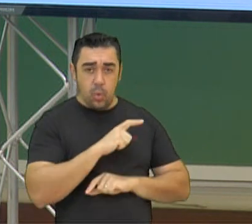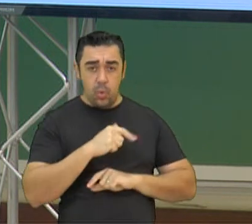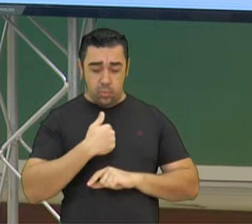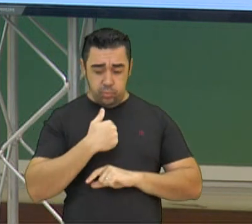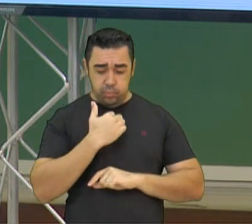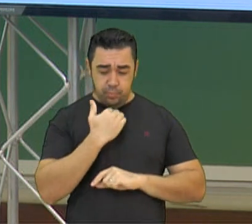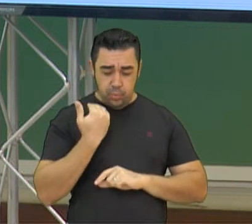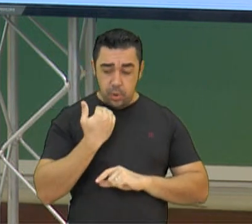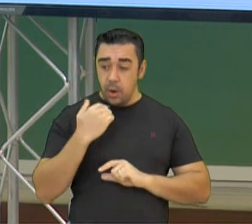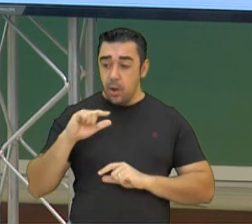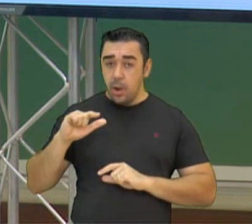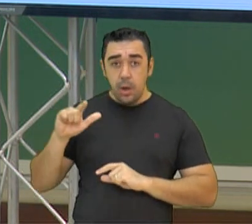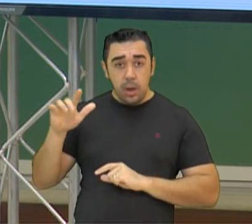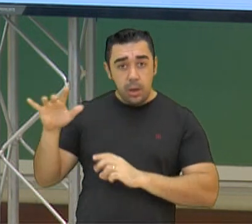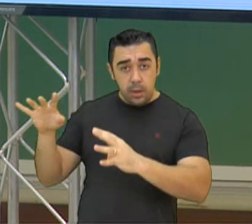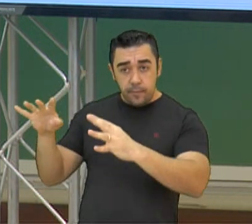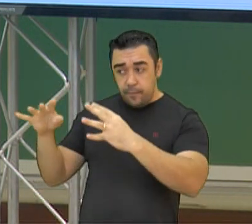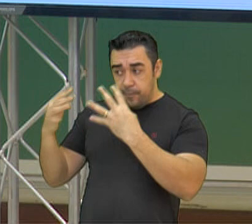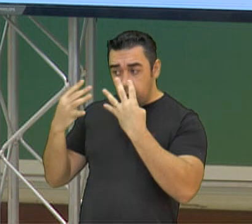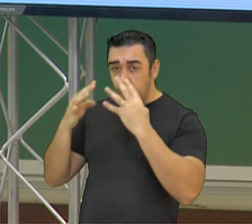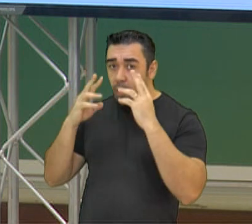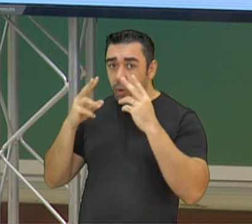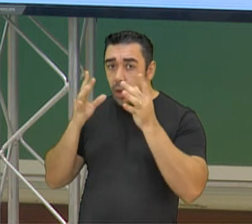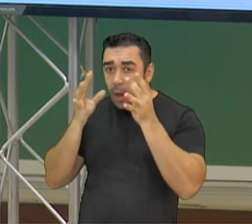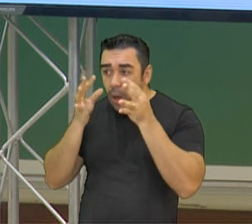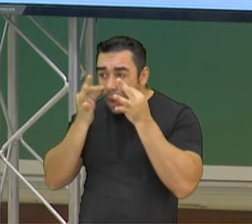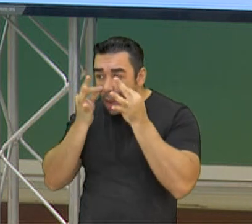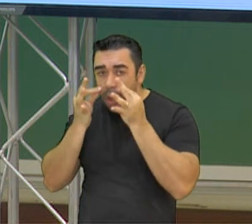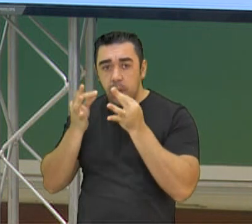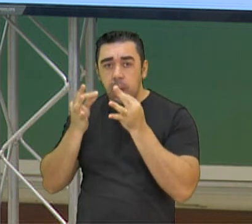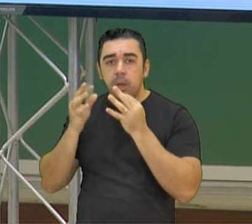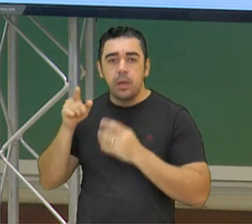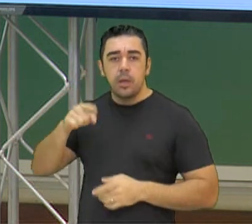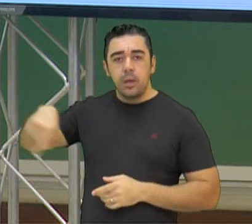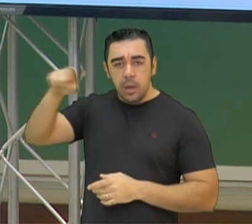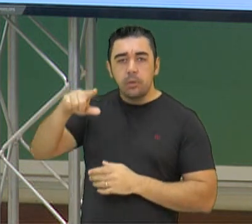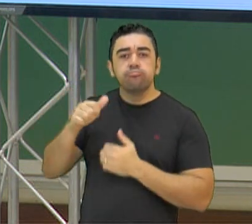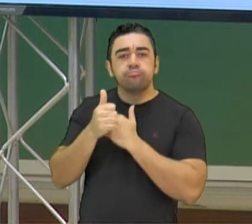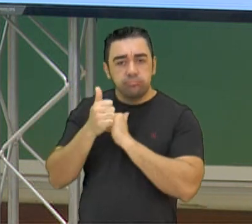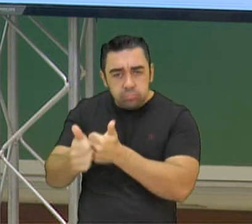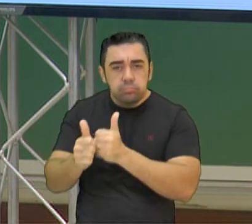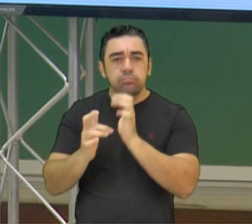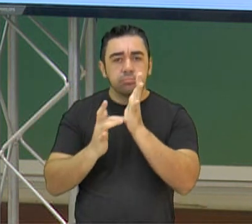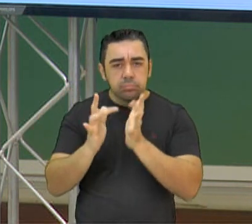esse testemunho de estar disposto a morrer pela fé.